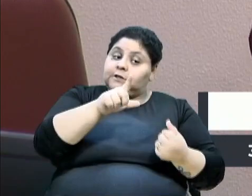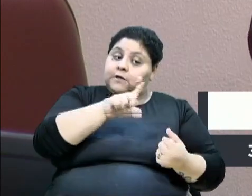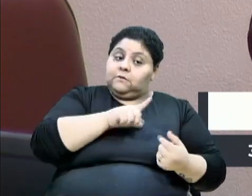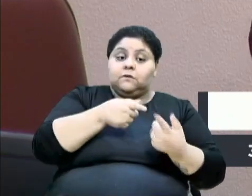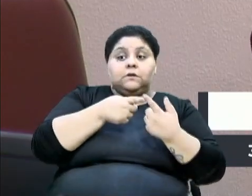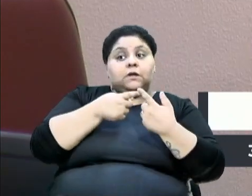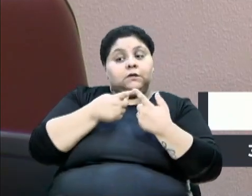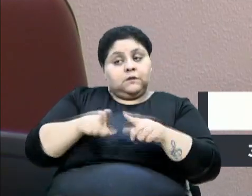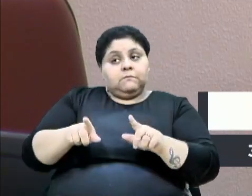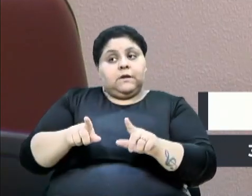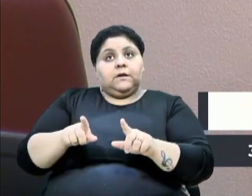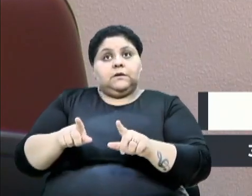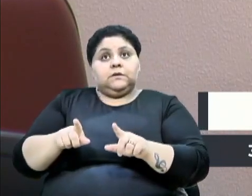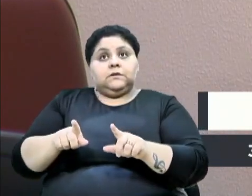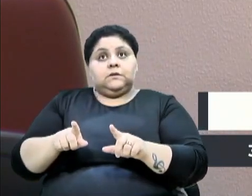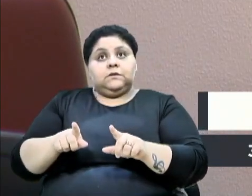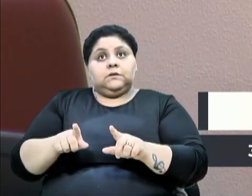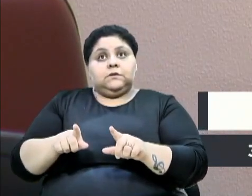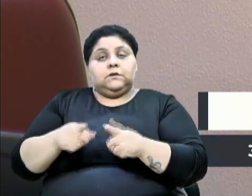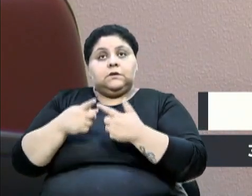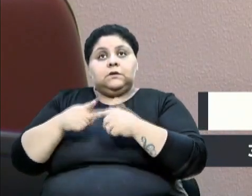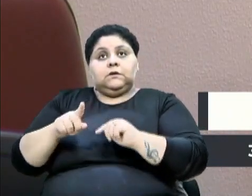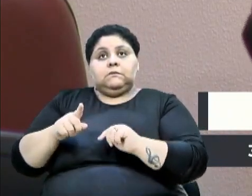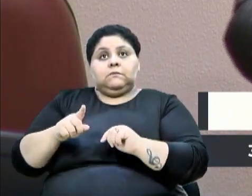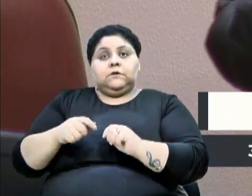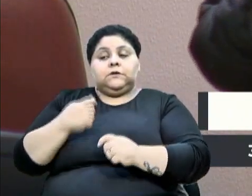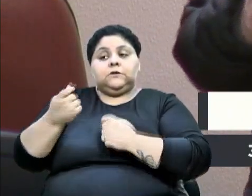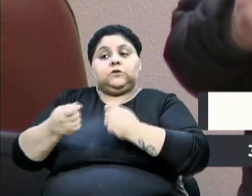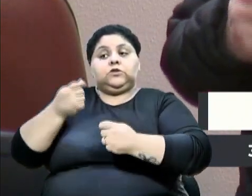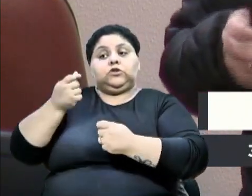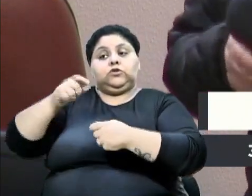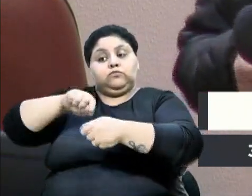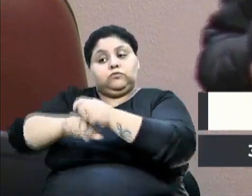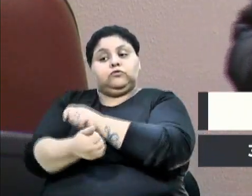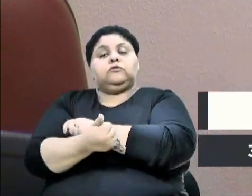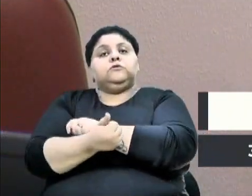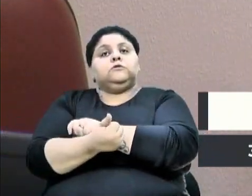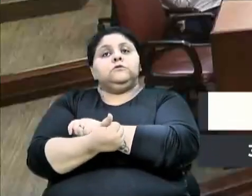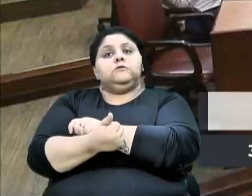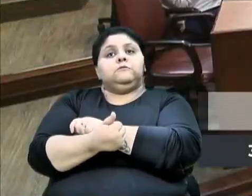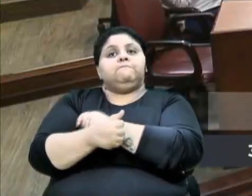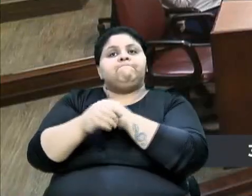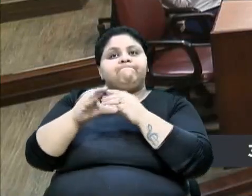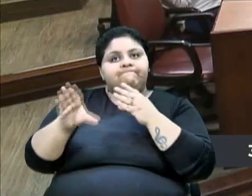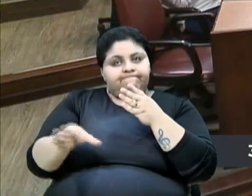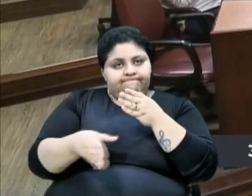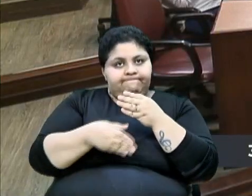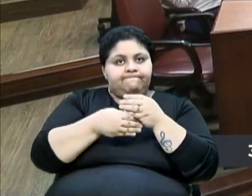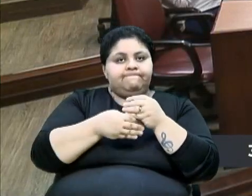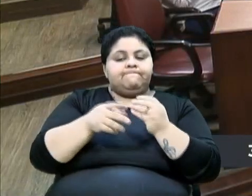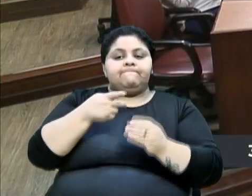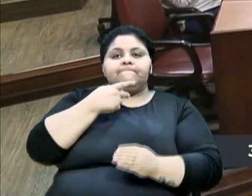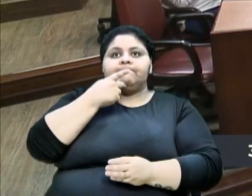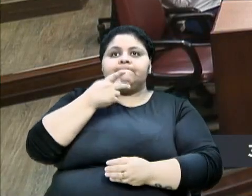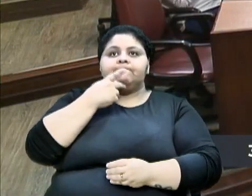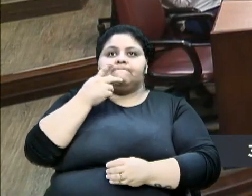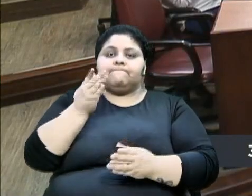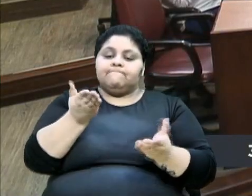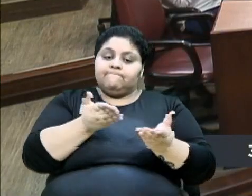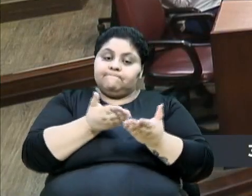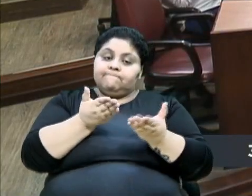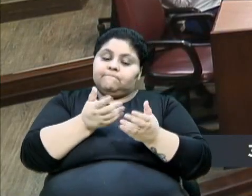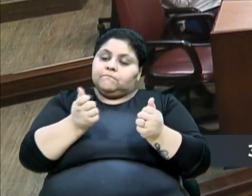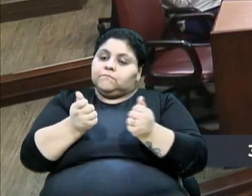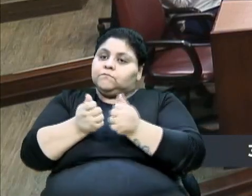saber, né, na prioridade, saber ocupar. Sua parte, vereador Rafael. Vereador, a fala do senhor agora, junto com a fala do